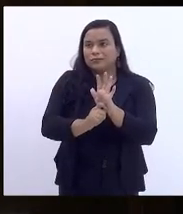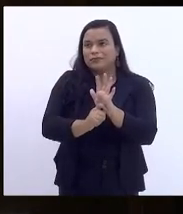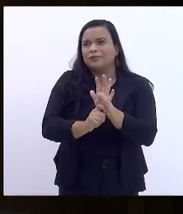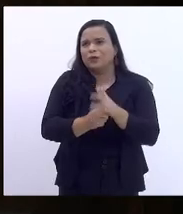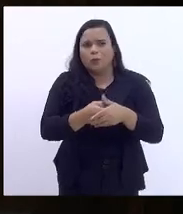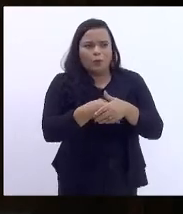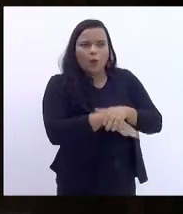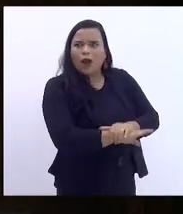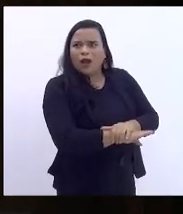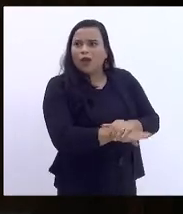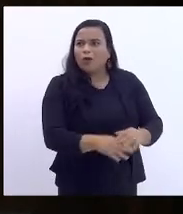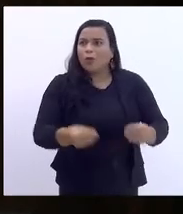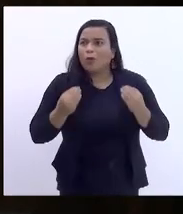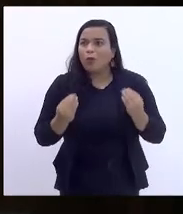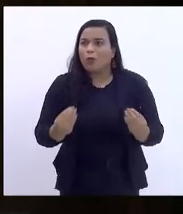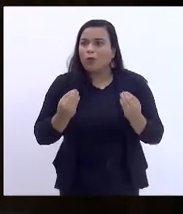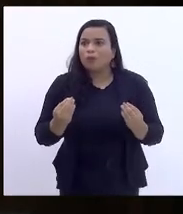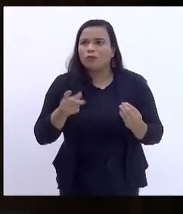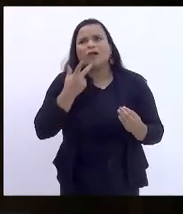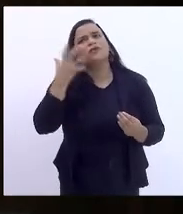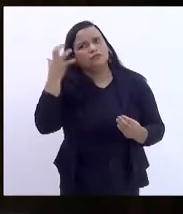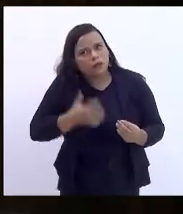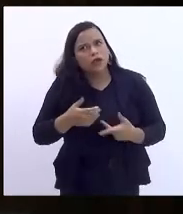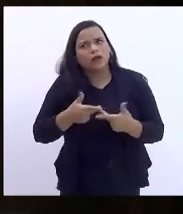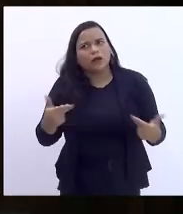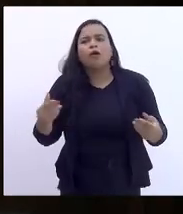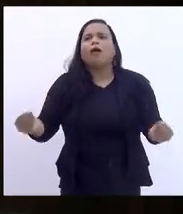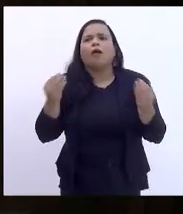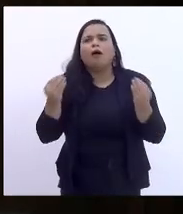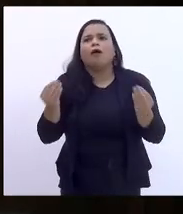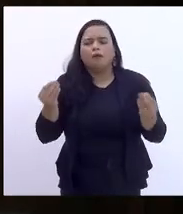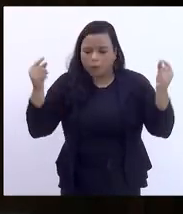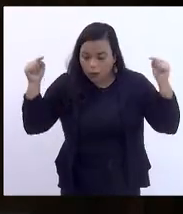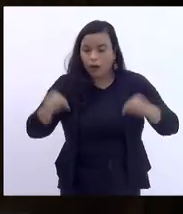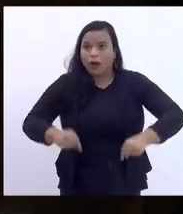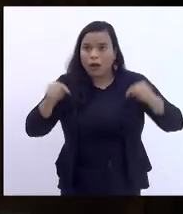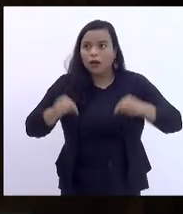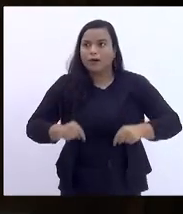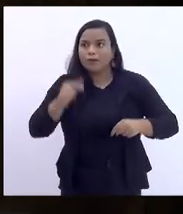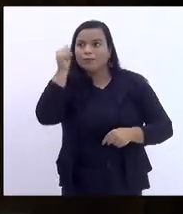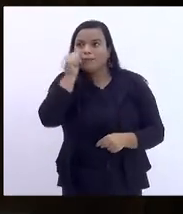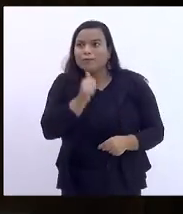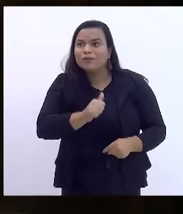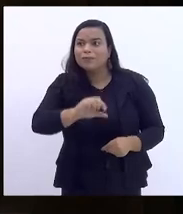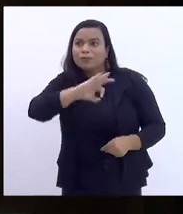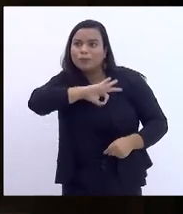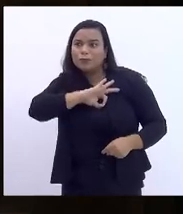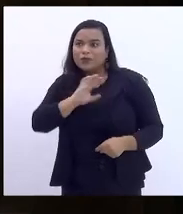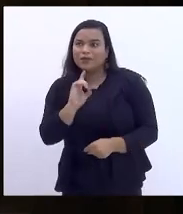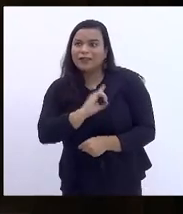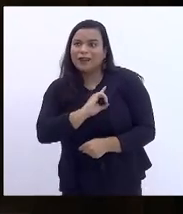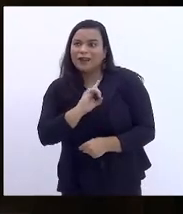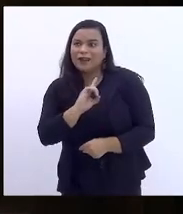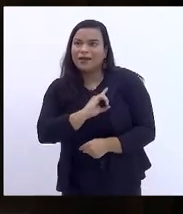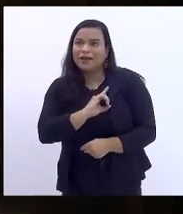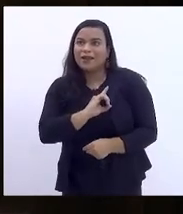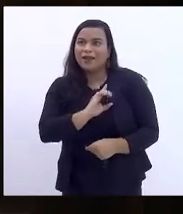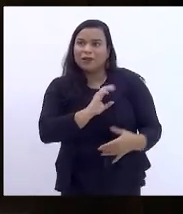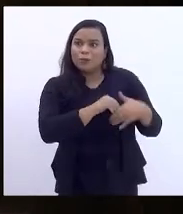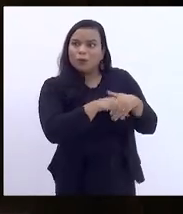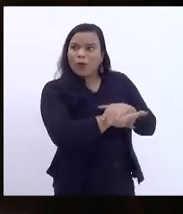e olha só a gente tá falando de coisa séria como é que pode agora uma delegada tal como